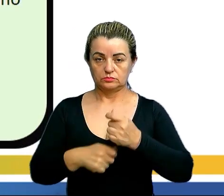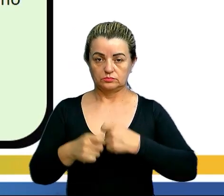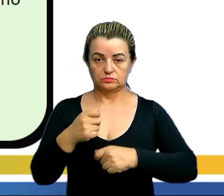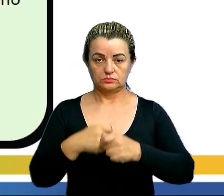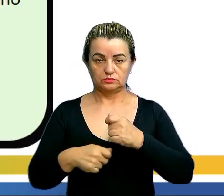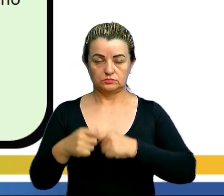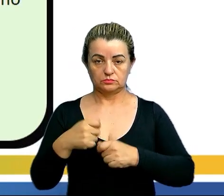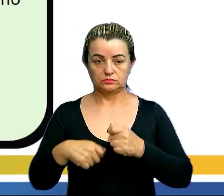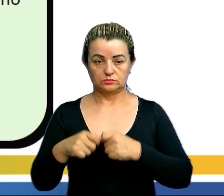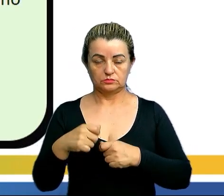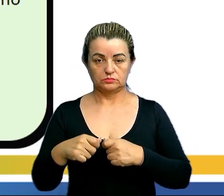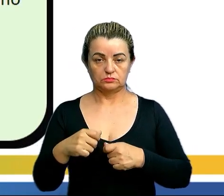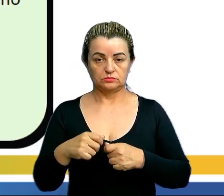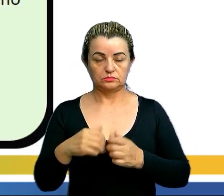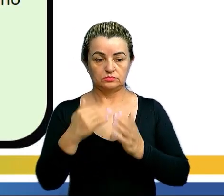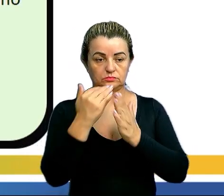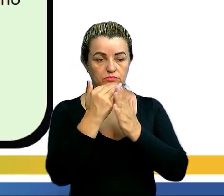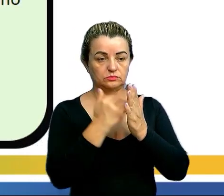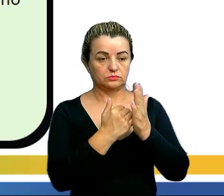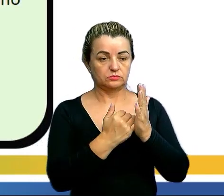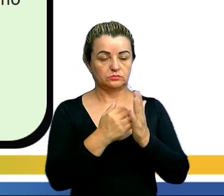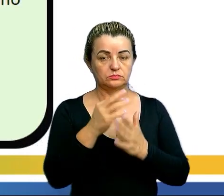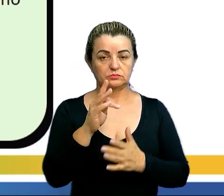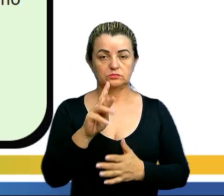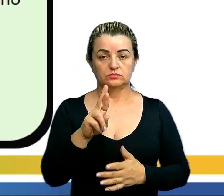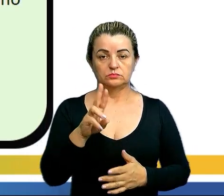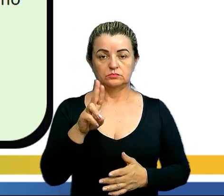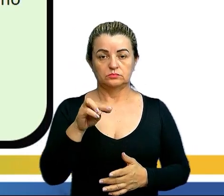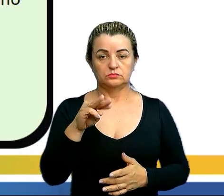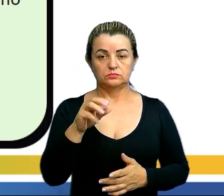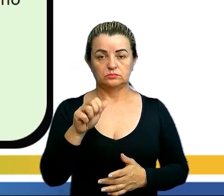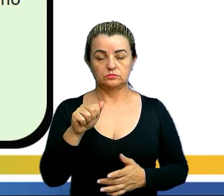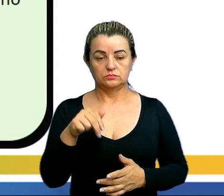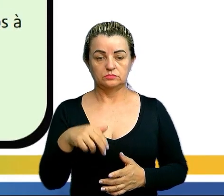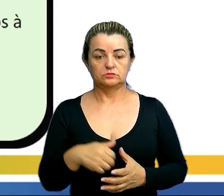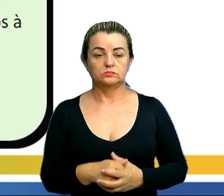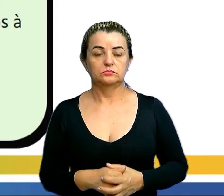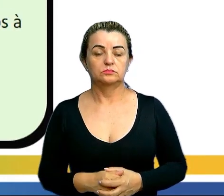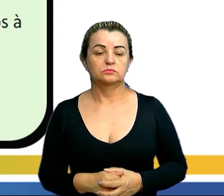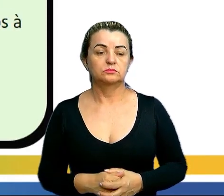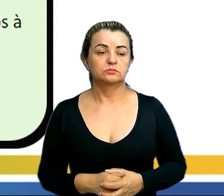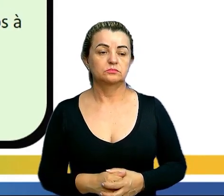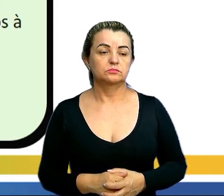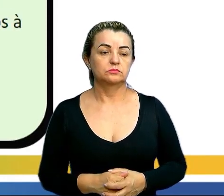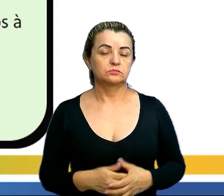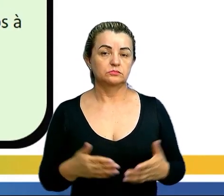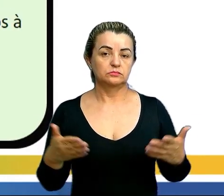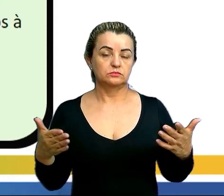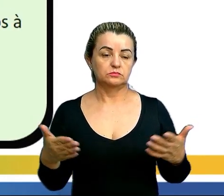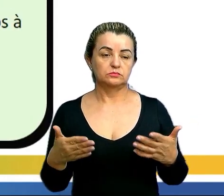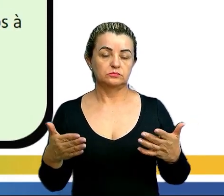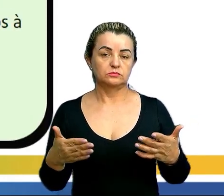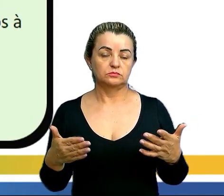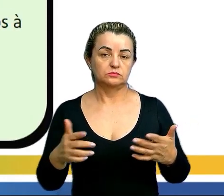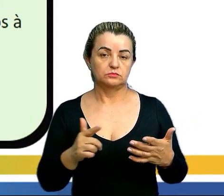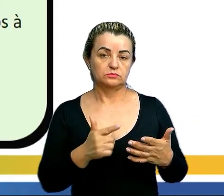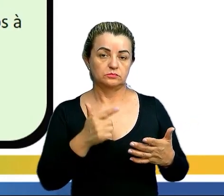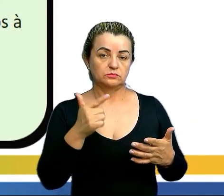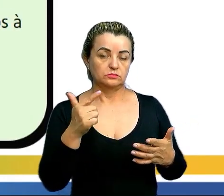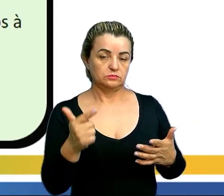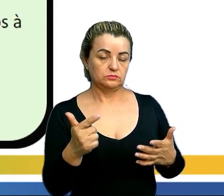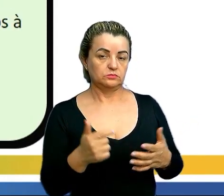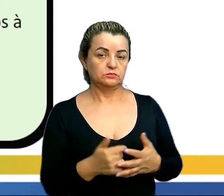da doutrina Truman, dando a sua versão soviética, né, para esse apoio, tá? Vamos agora para outras